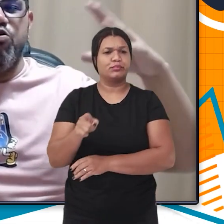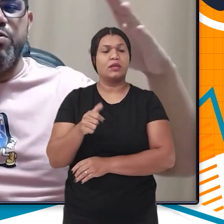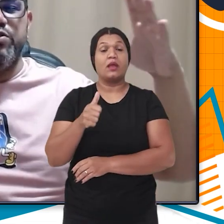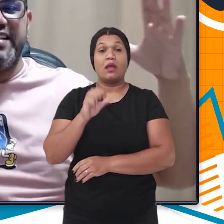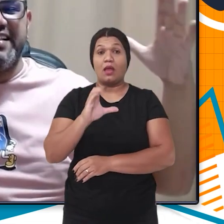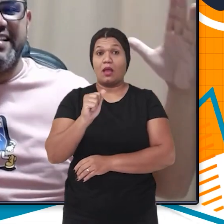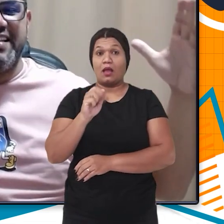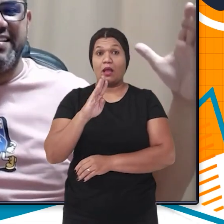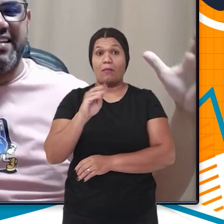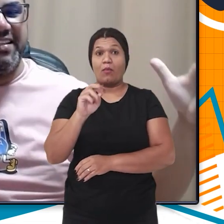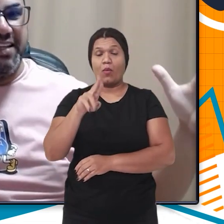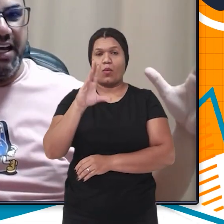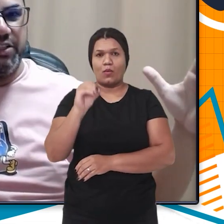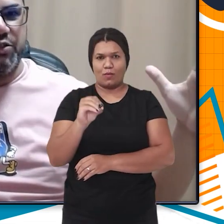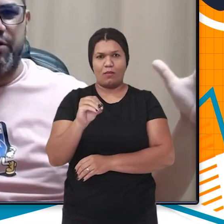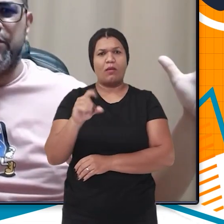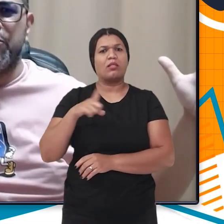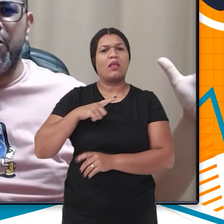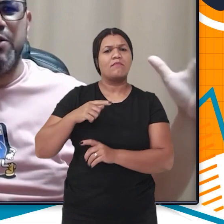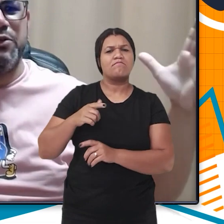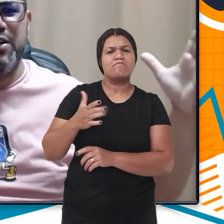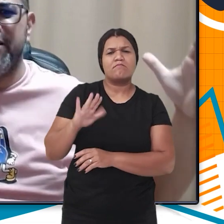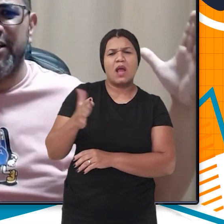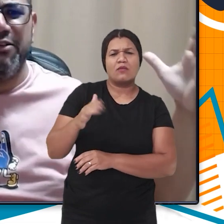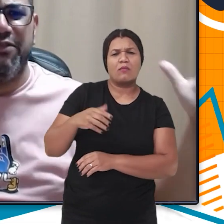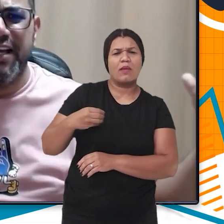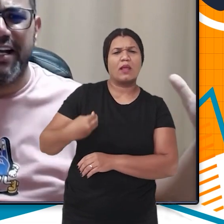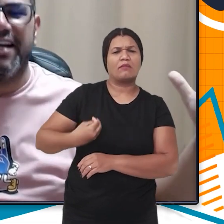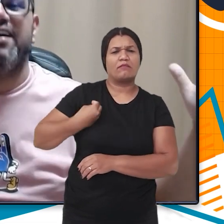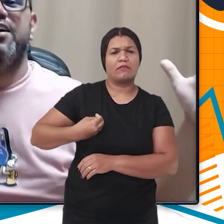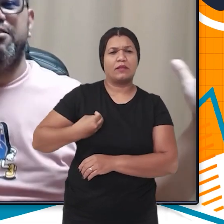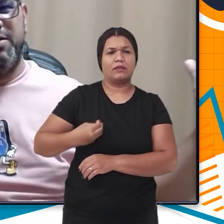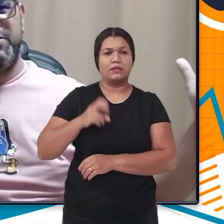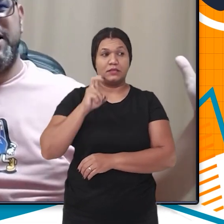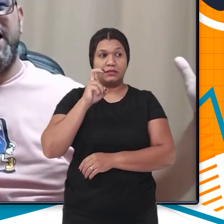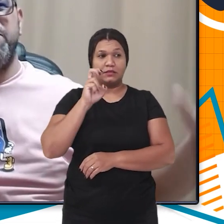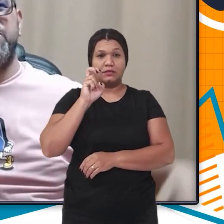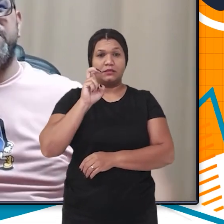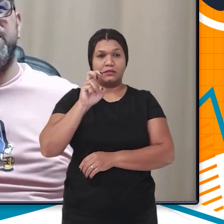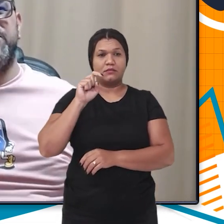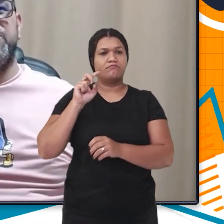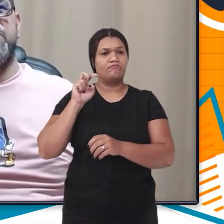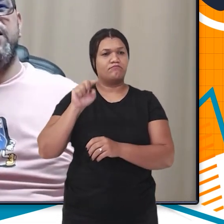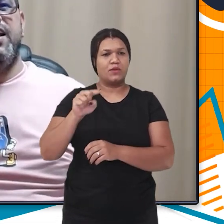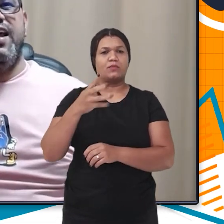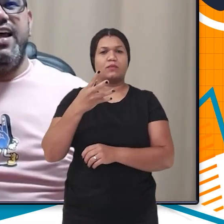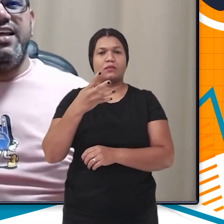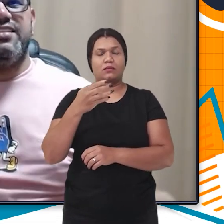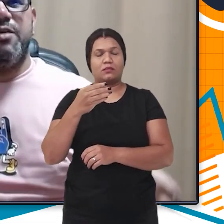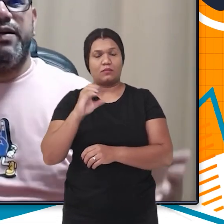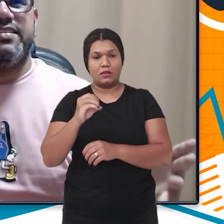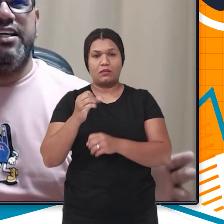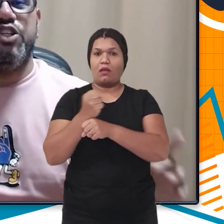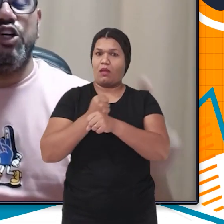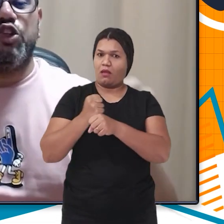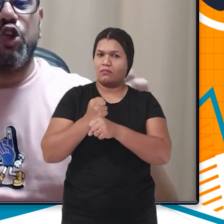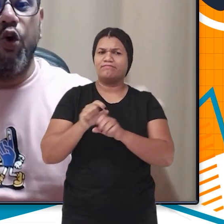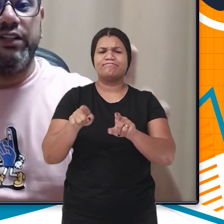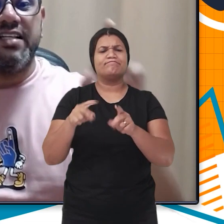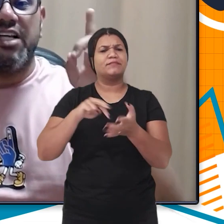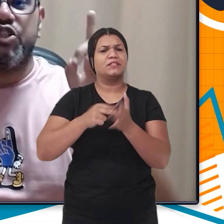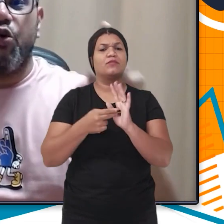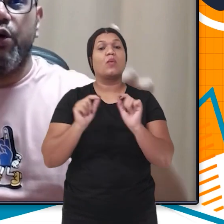de 5.730 anos. Professor, mas o que significa? Vamos lá, meus queridos. Ele está presente